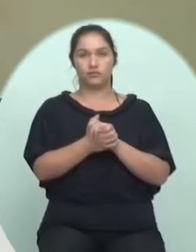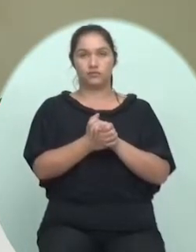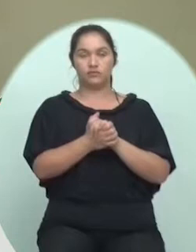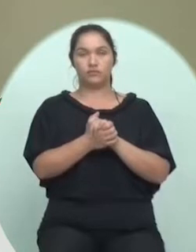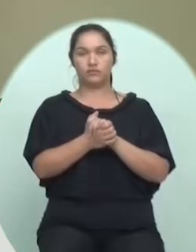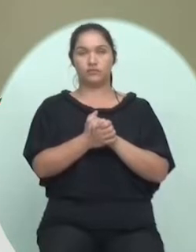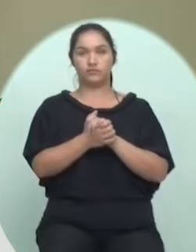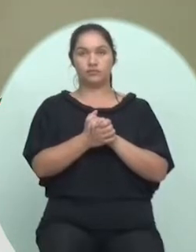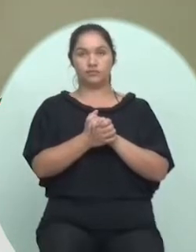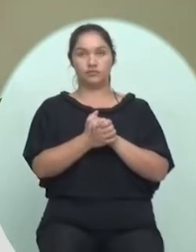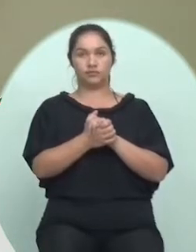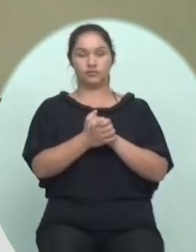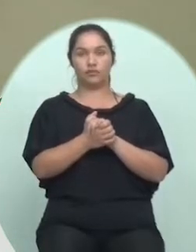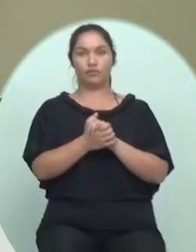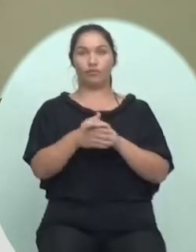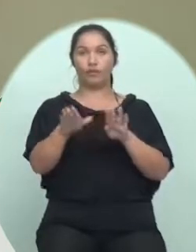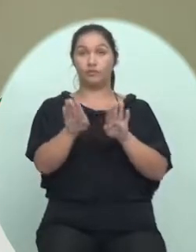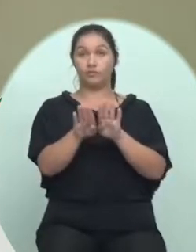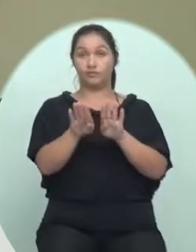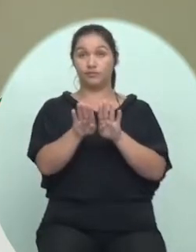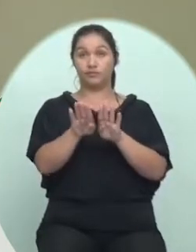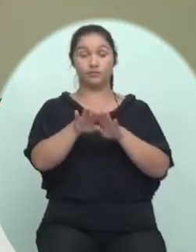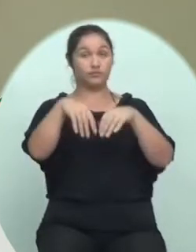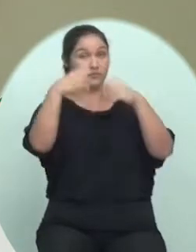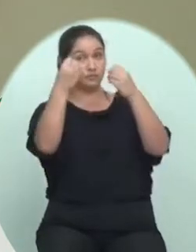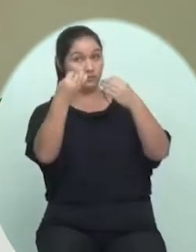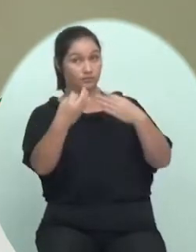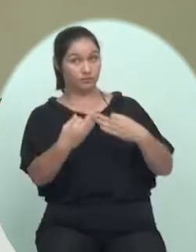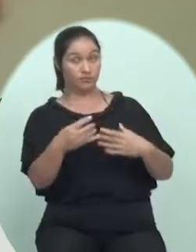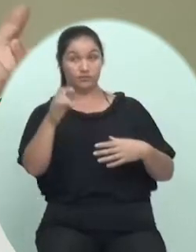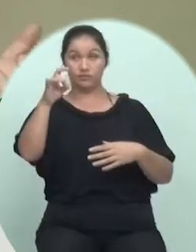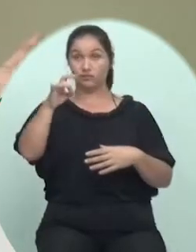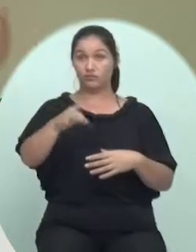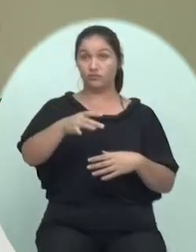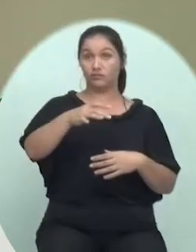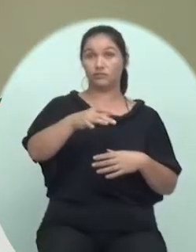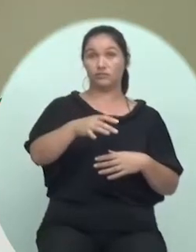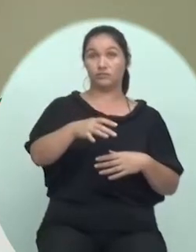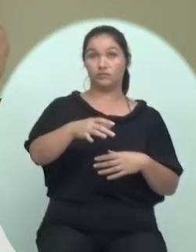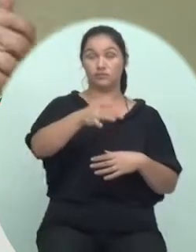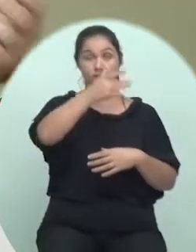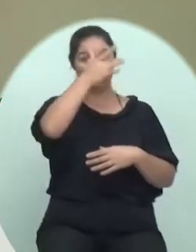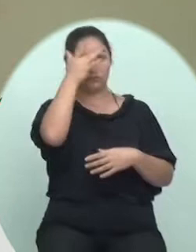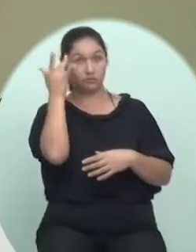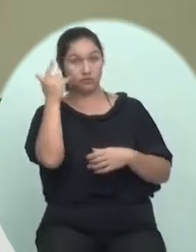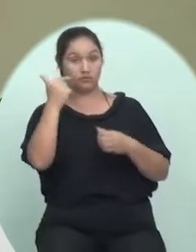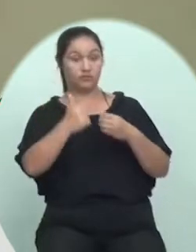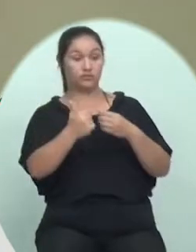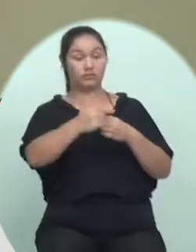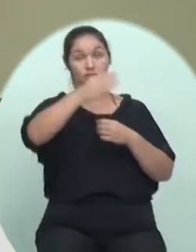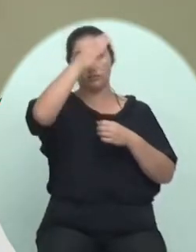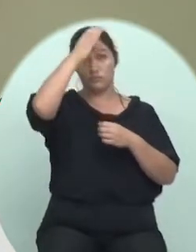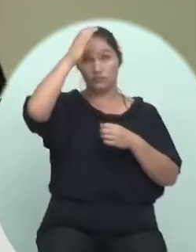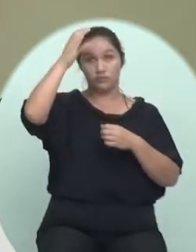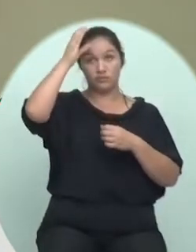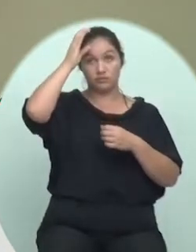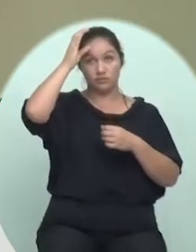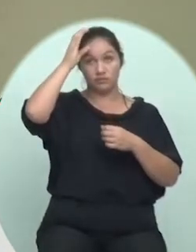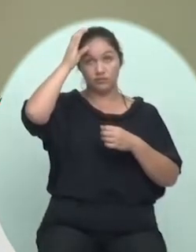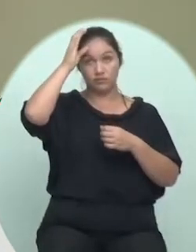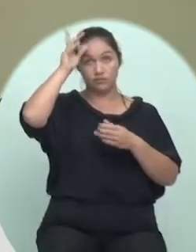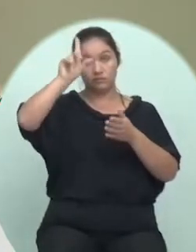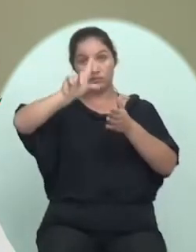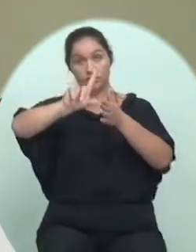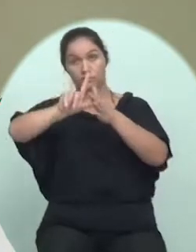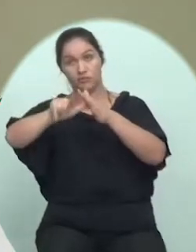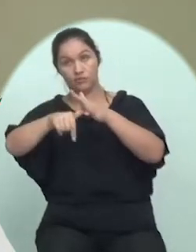os pessoas de Criciúma que tinha que tirar os de fora. Não, mas realmente no início foi feito isso, só para os municípios,